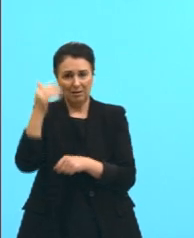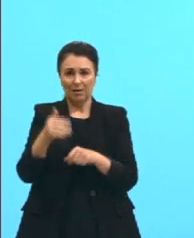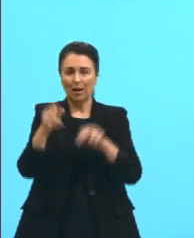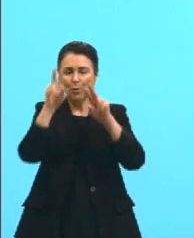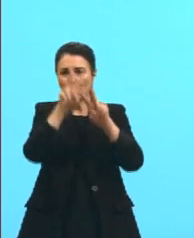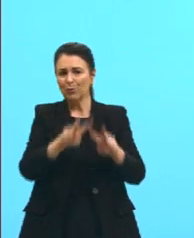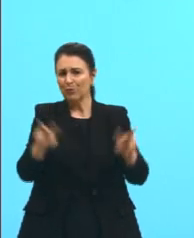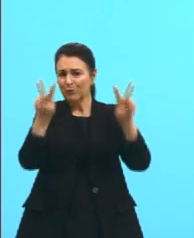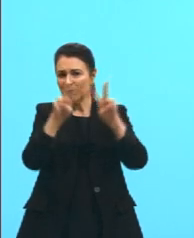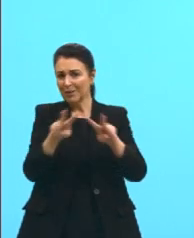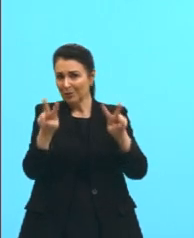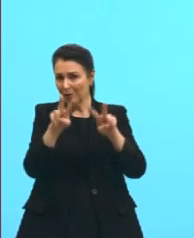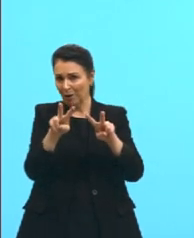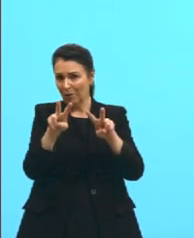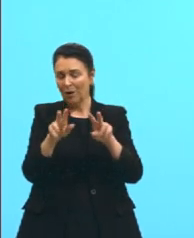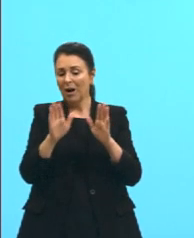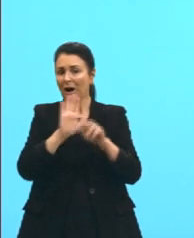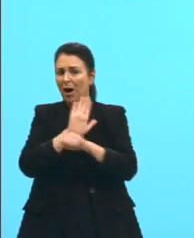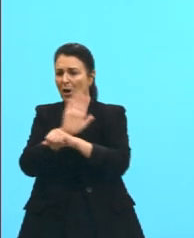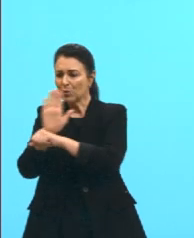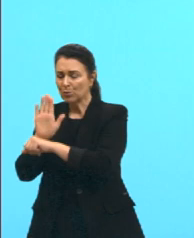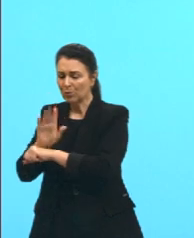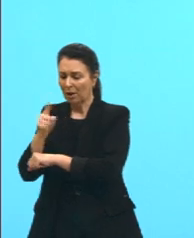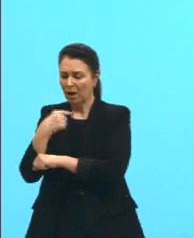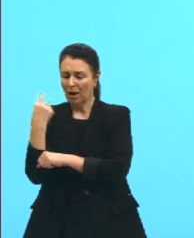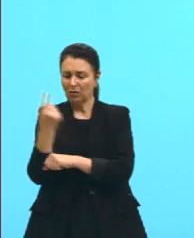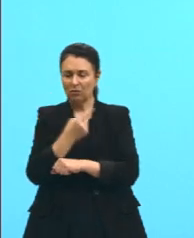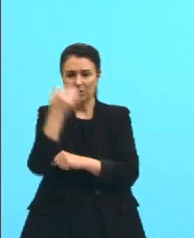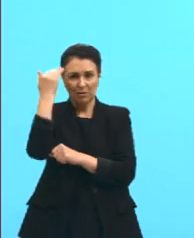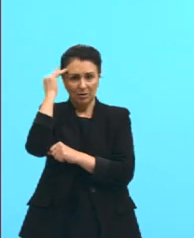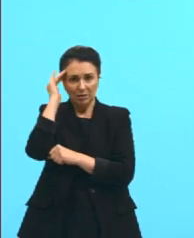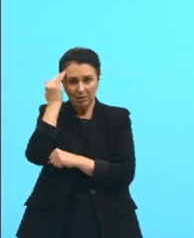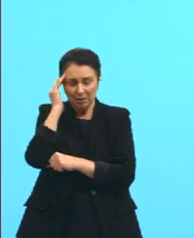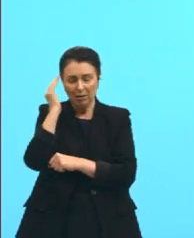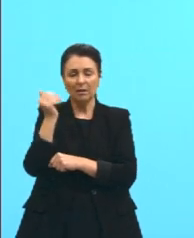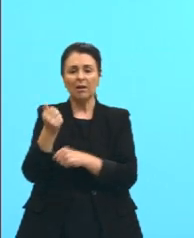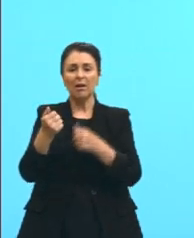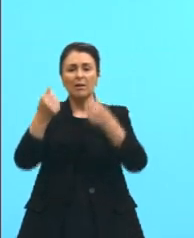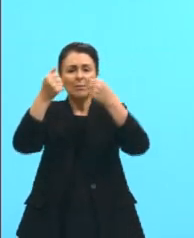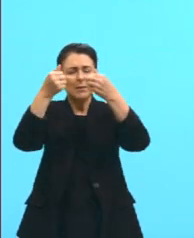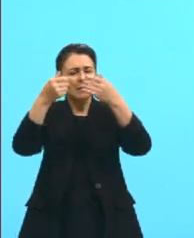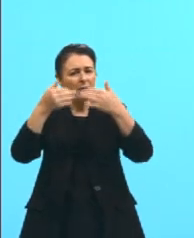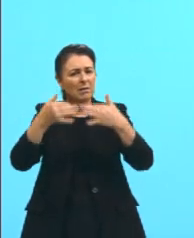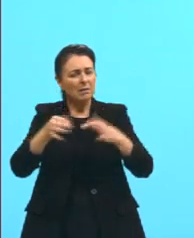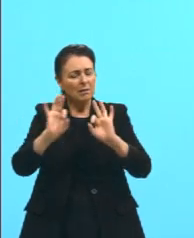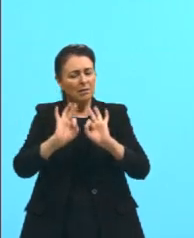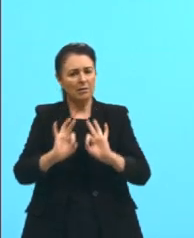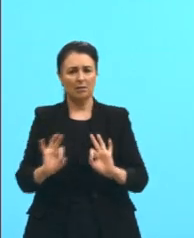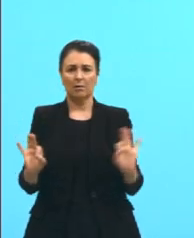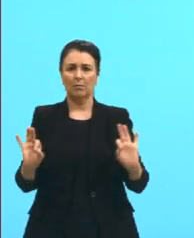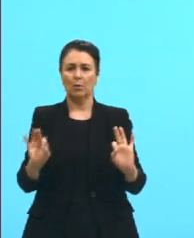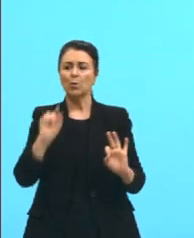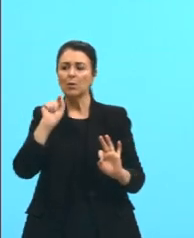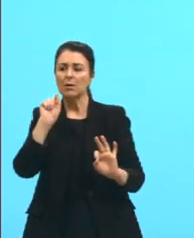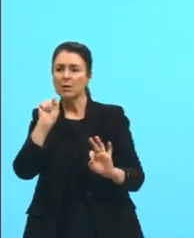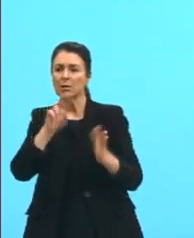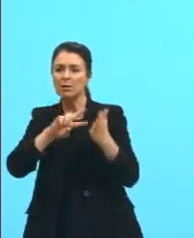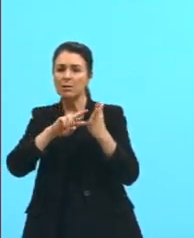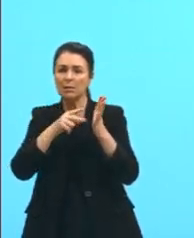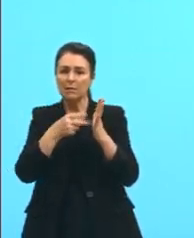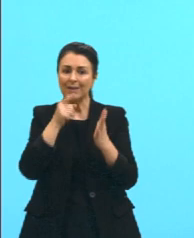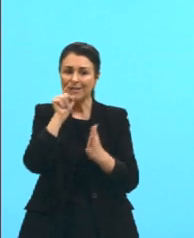ele ajuda a gente já colocar de uma maneira bem simples o que que é esse estudo Vamos pensar o